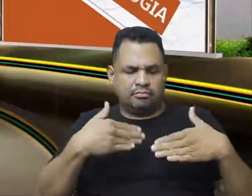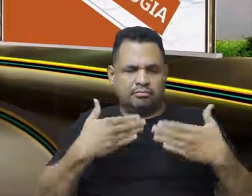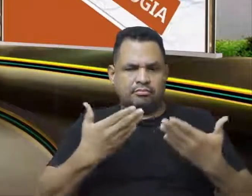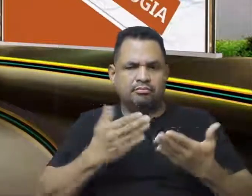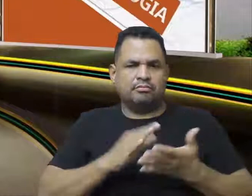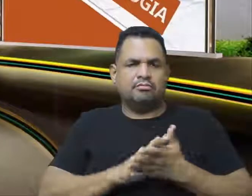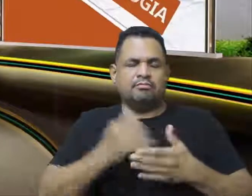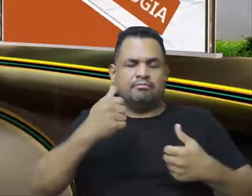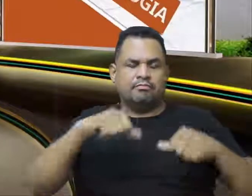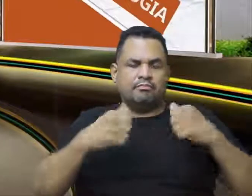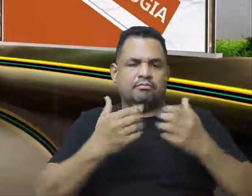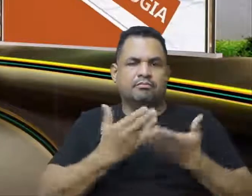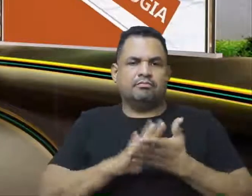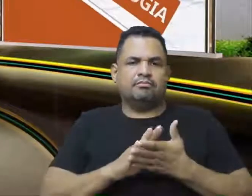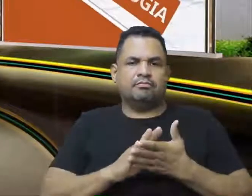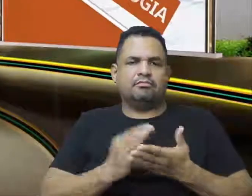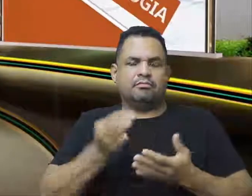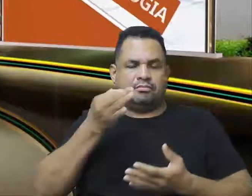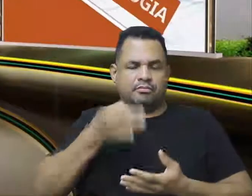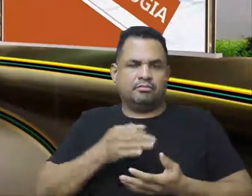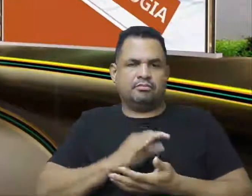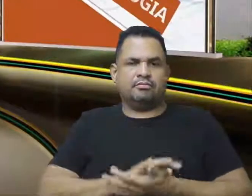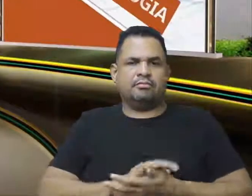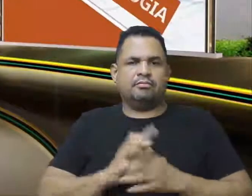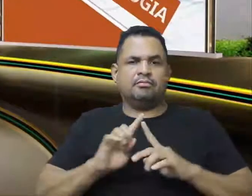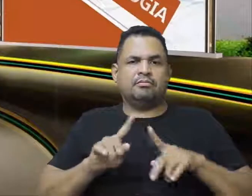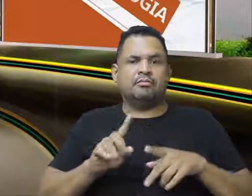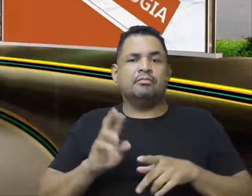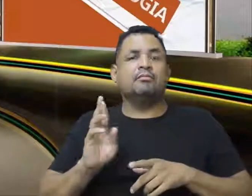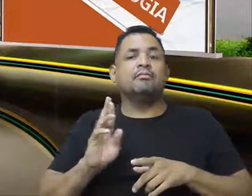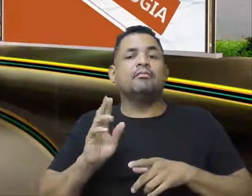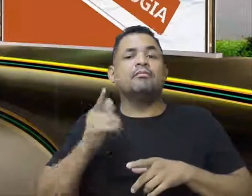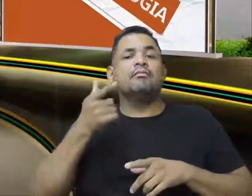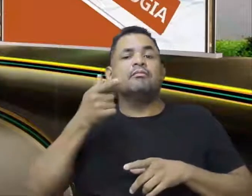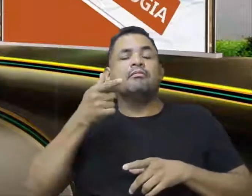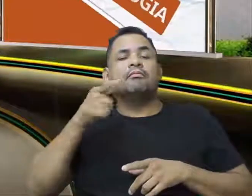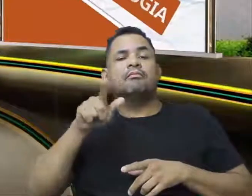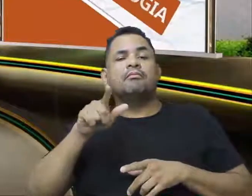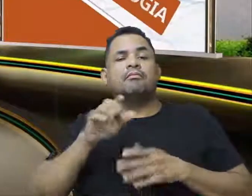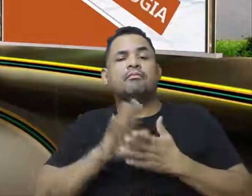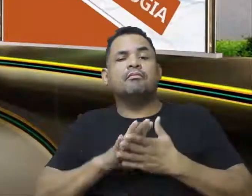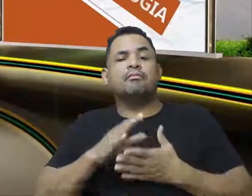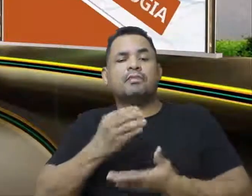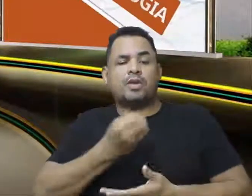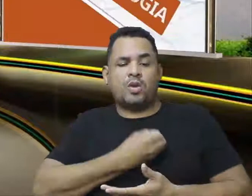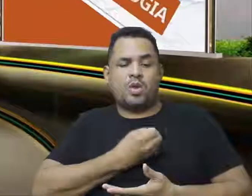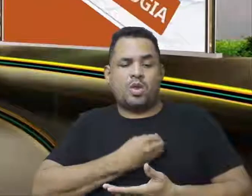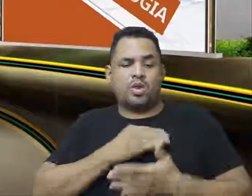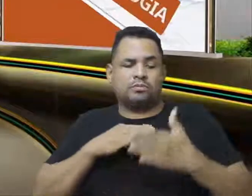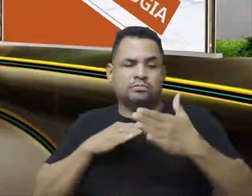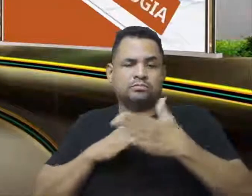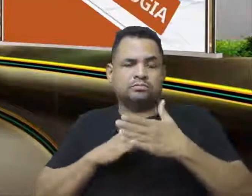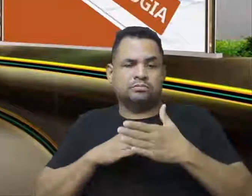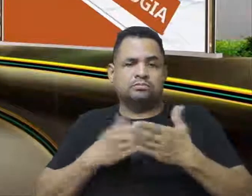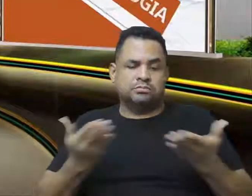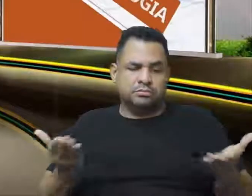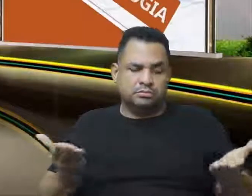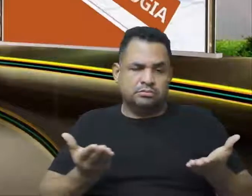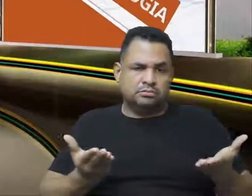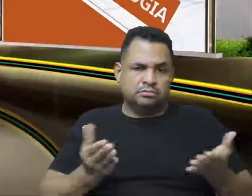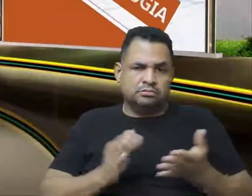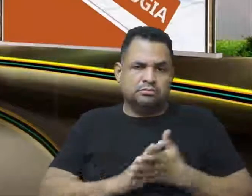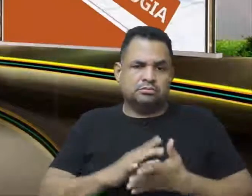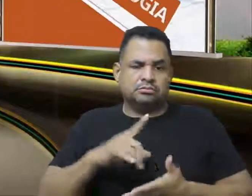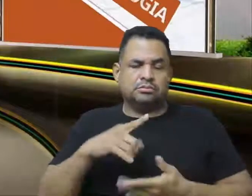calma que eu tenho certeza que vai dar tudo certo mas quem não conseguia atingir a média a gente tá aqui né